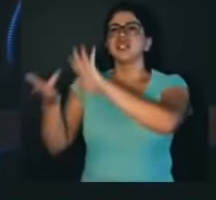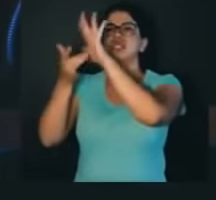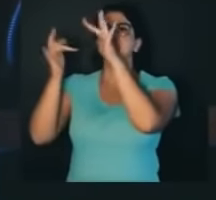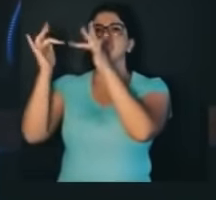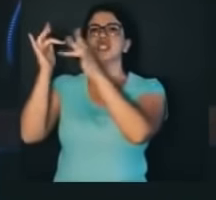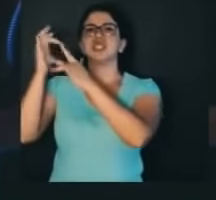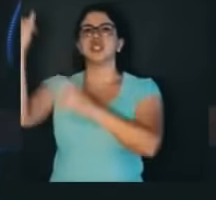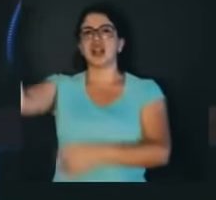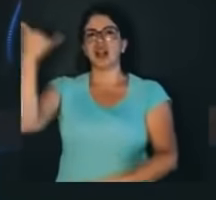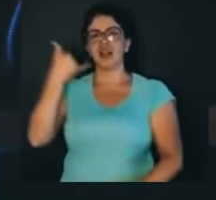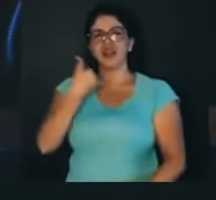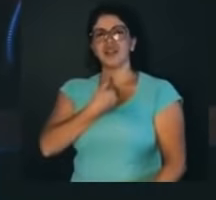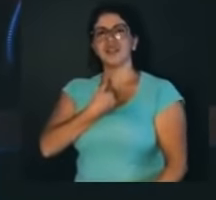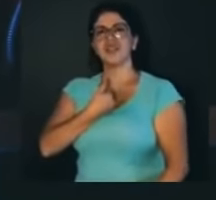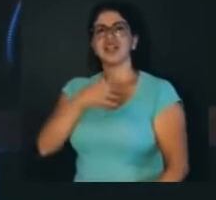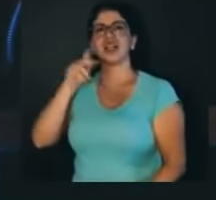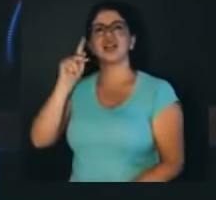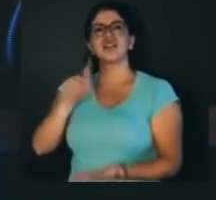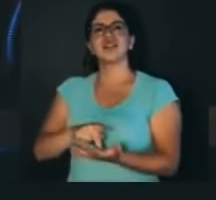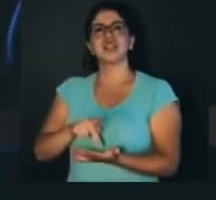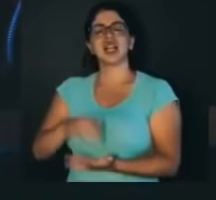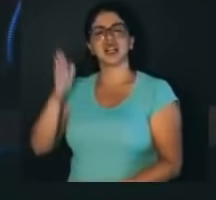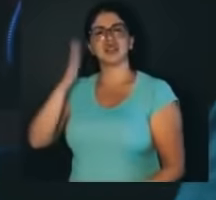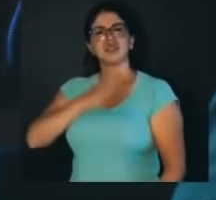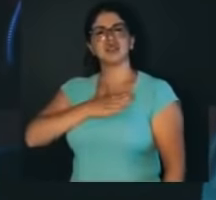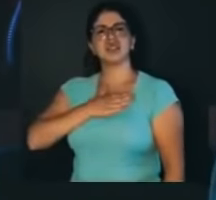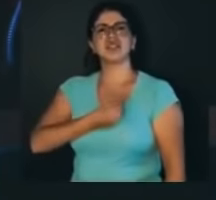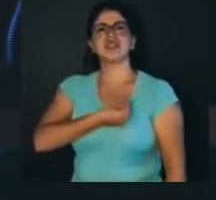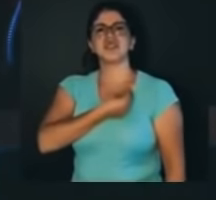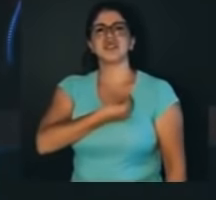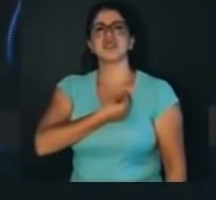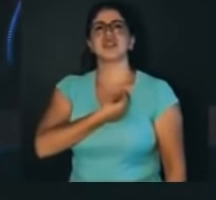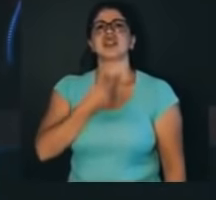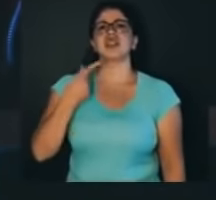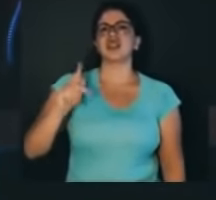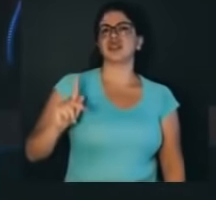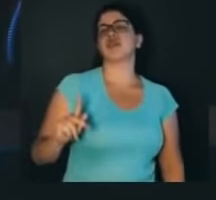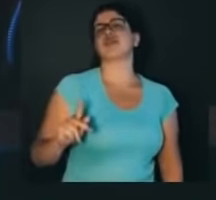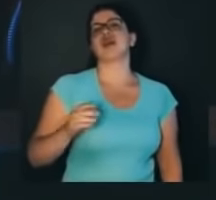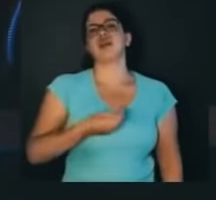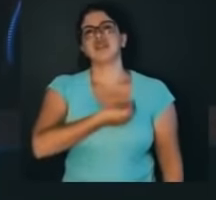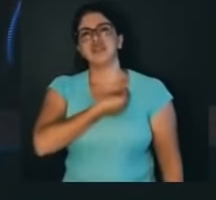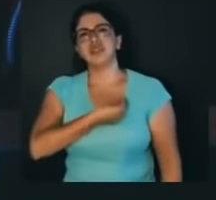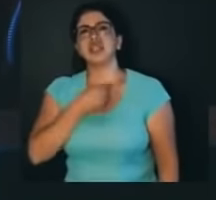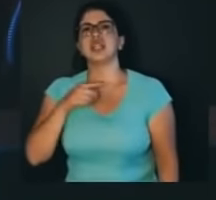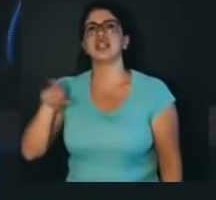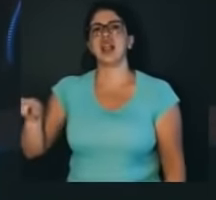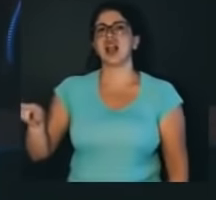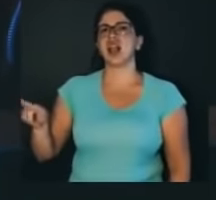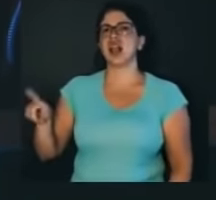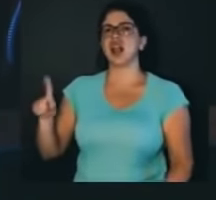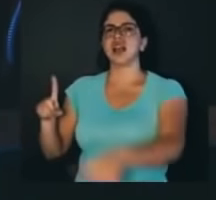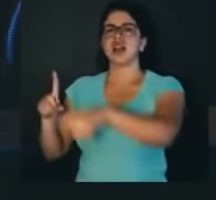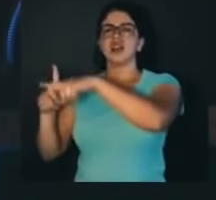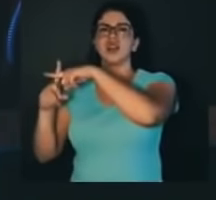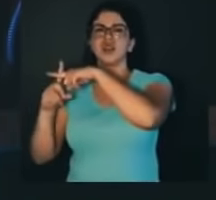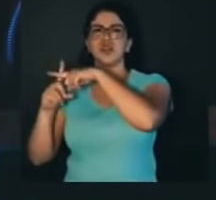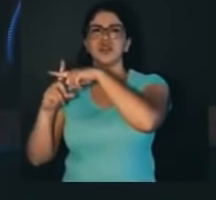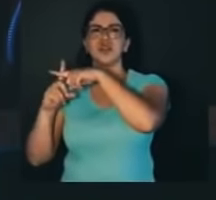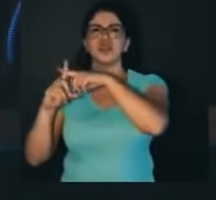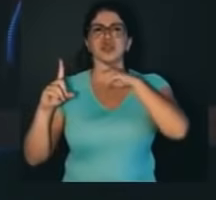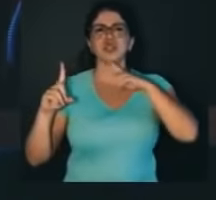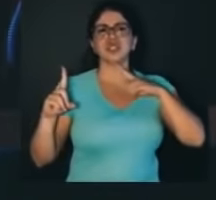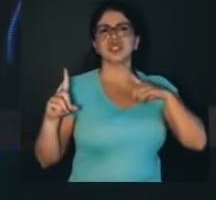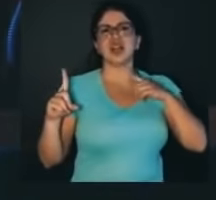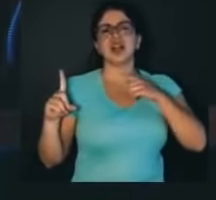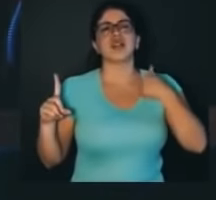a partir da cruz. E na cruz nós somos refeitos filhos de Deus. Na cruz nós somos